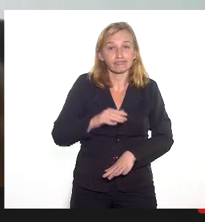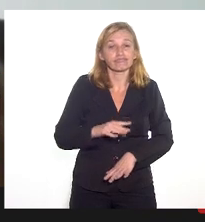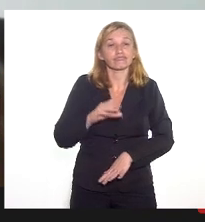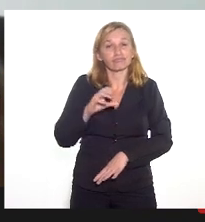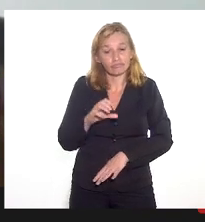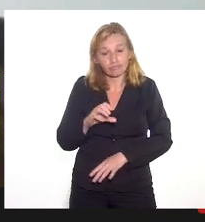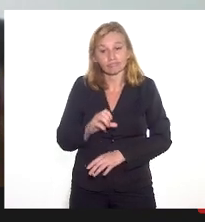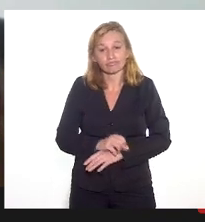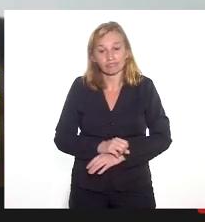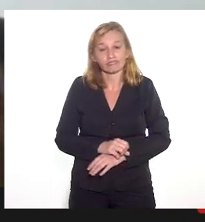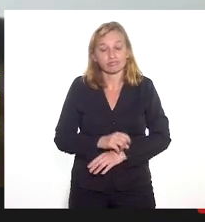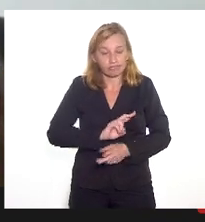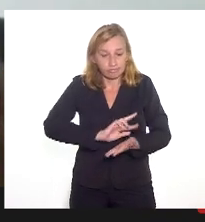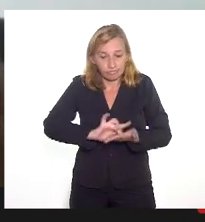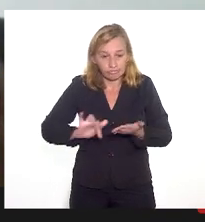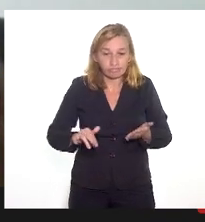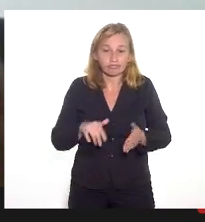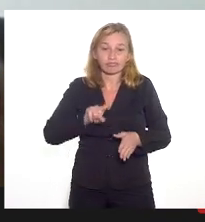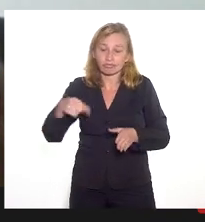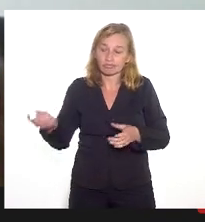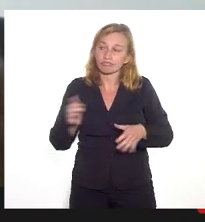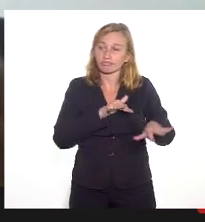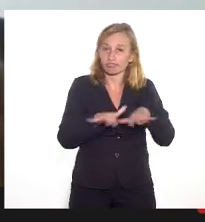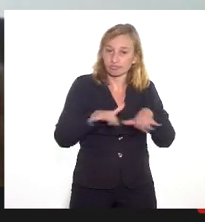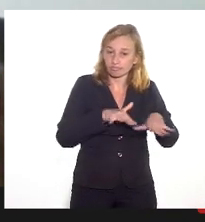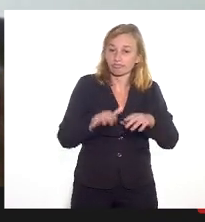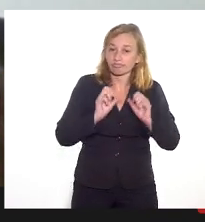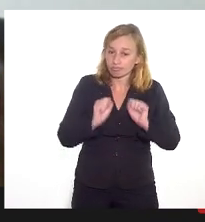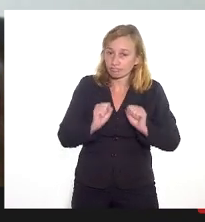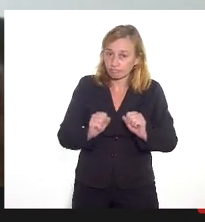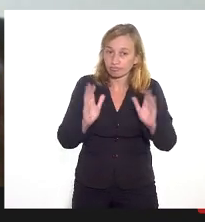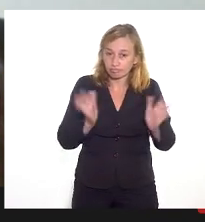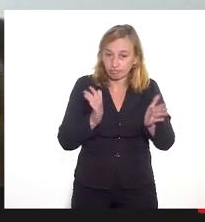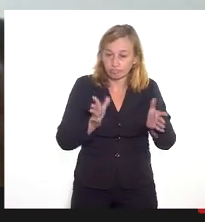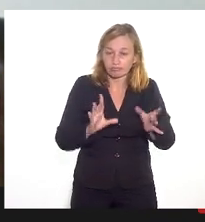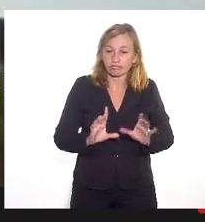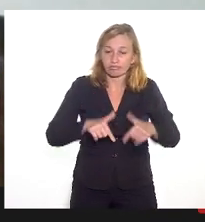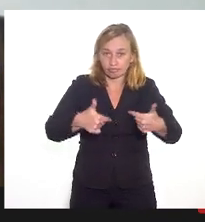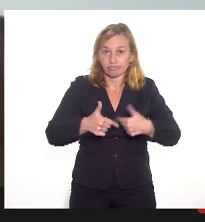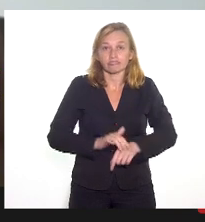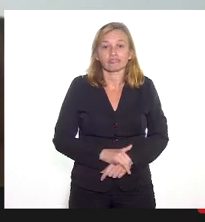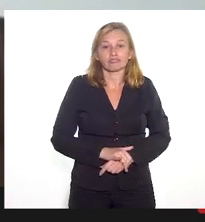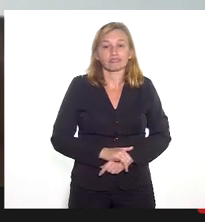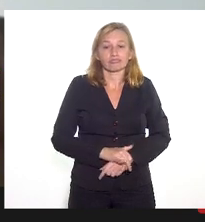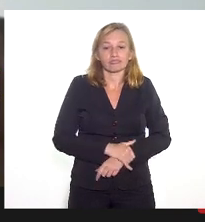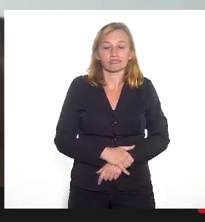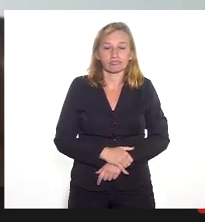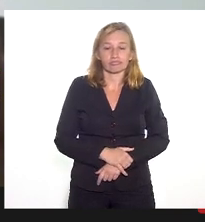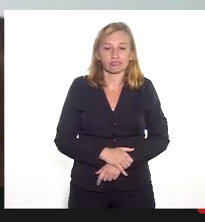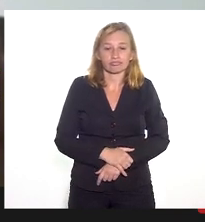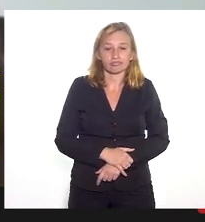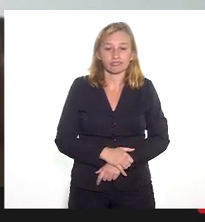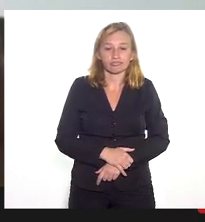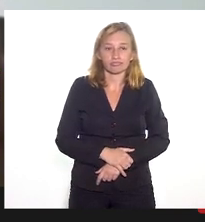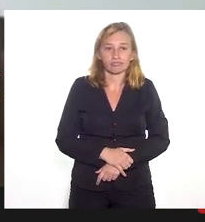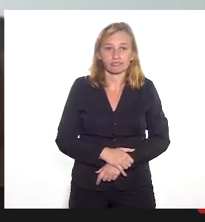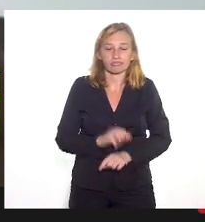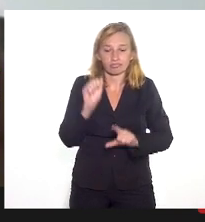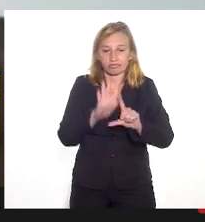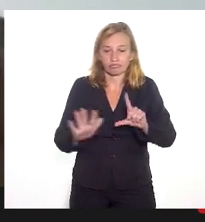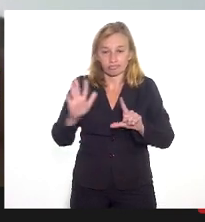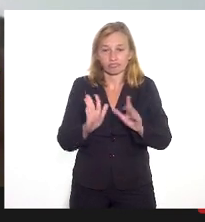concessões para vários outros movimentos que pudessem hoje estar atuando. E a nossa